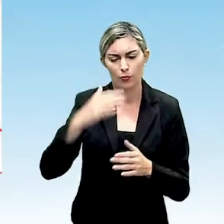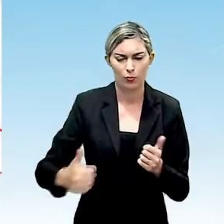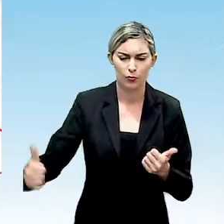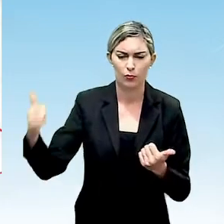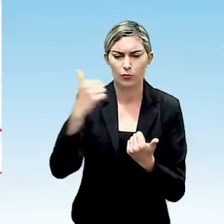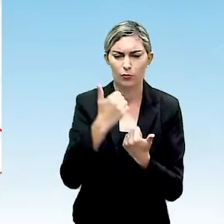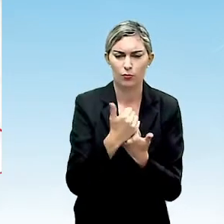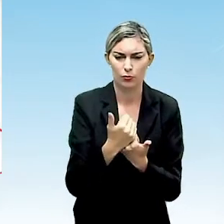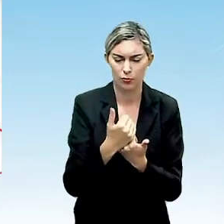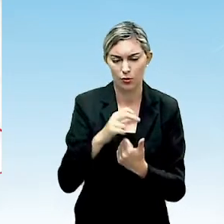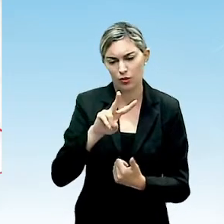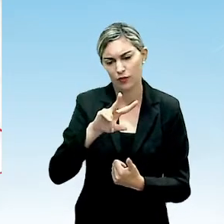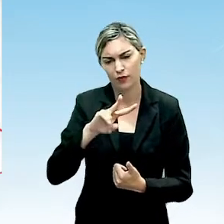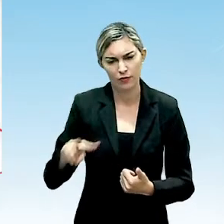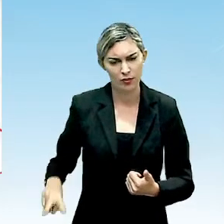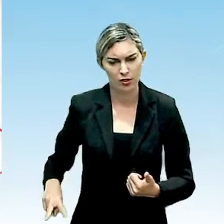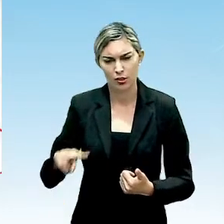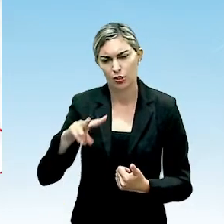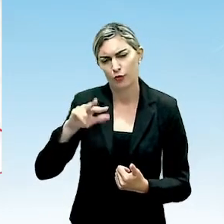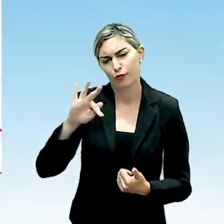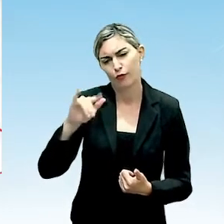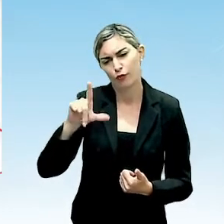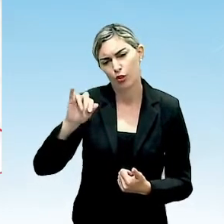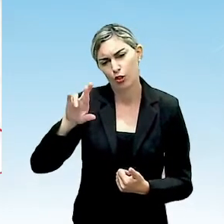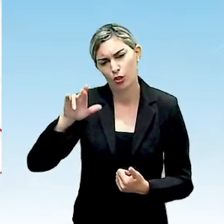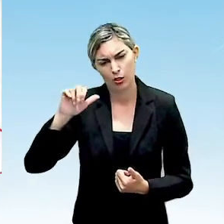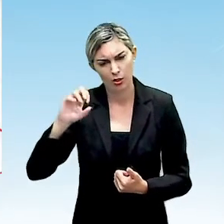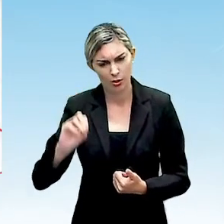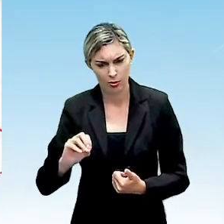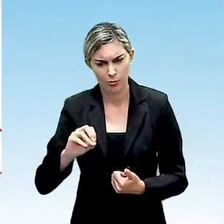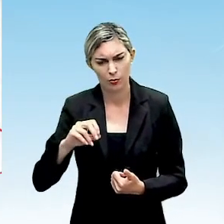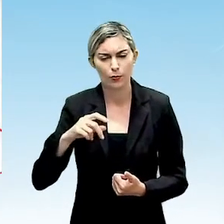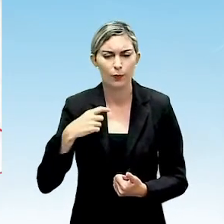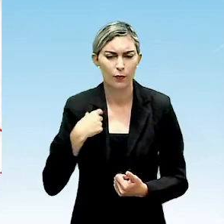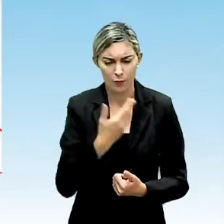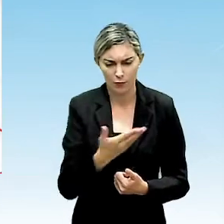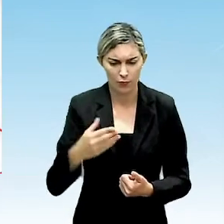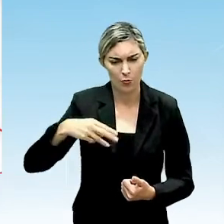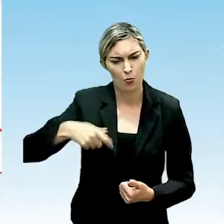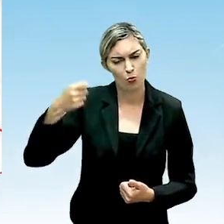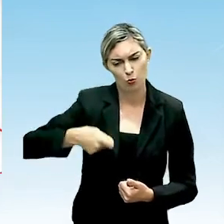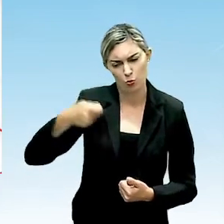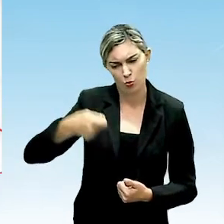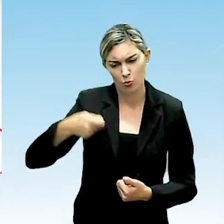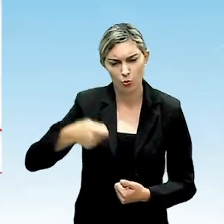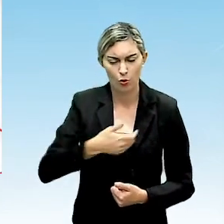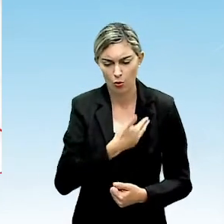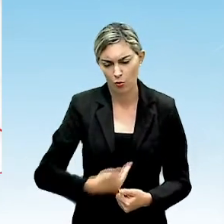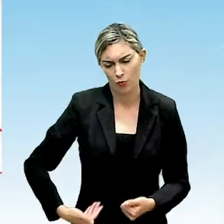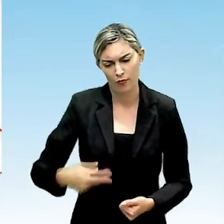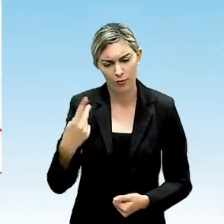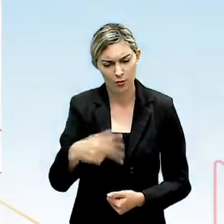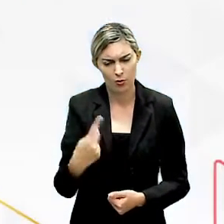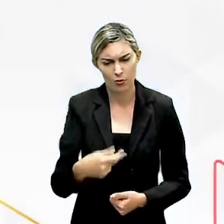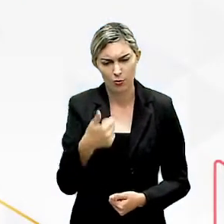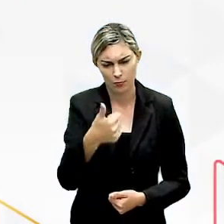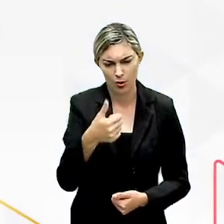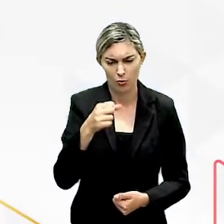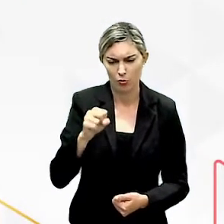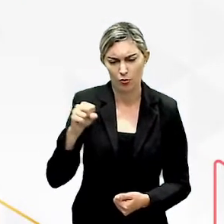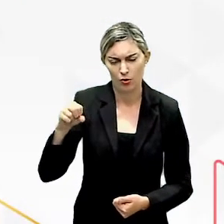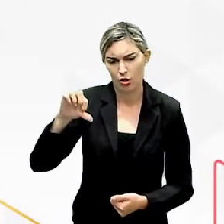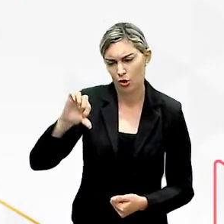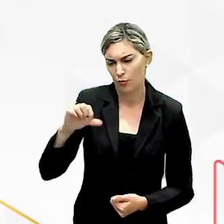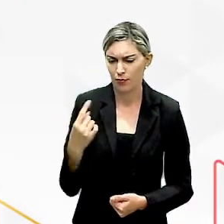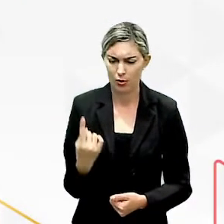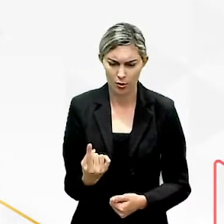assumir será o seu vice, Floriano Peixoto, conhecido pela alcunha de Marechal de Ferro. Governou aqui entre